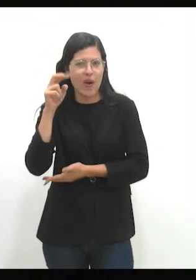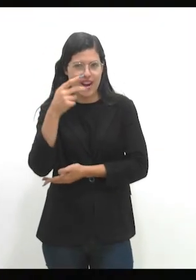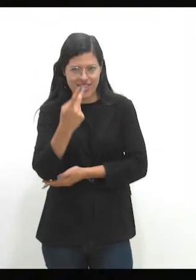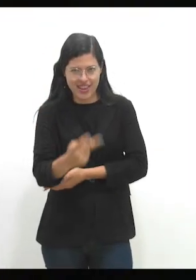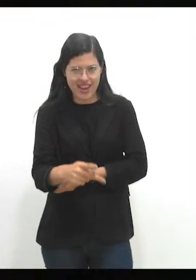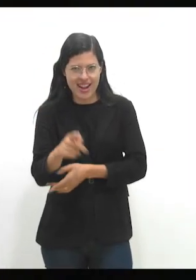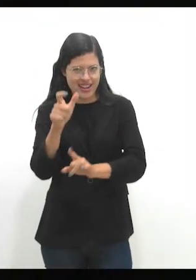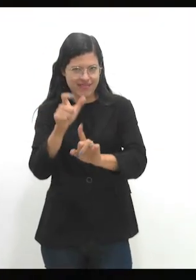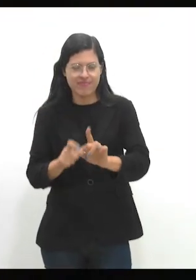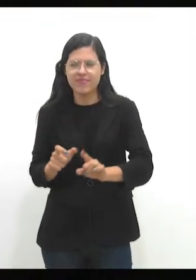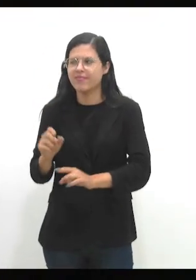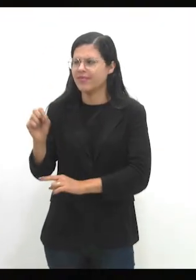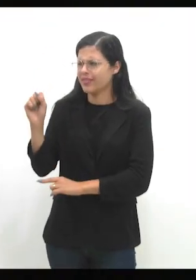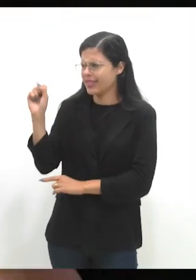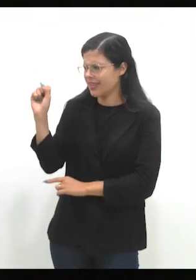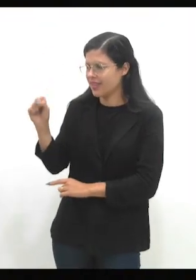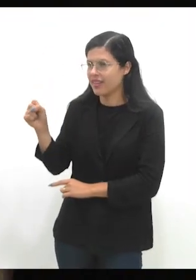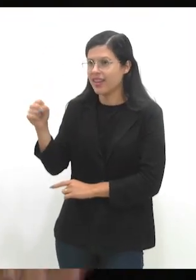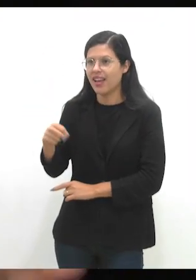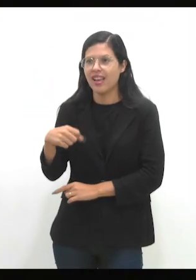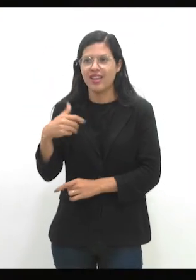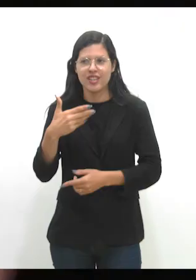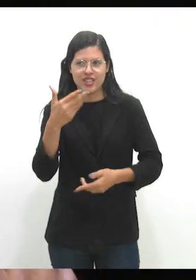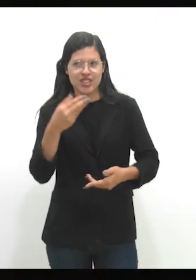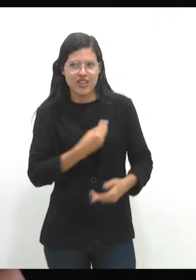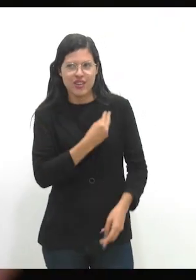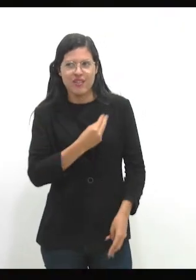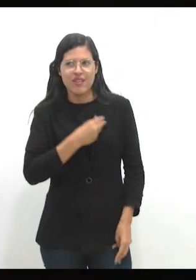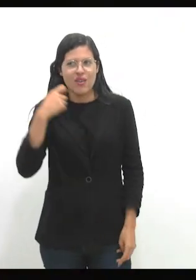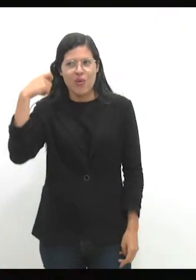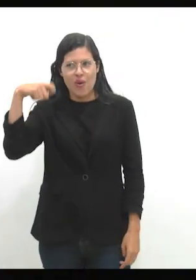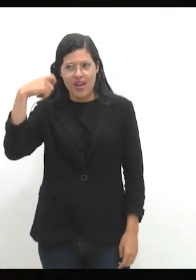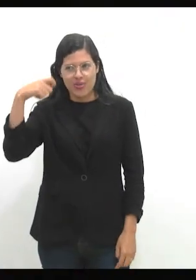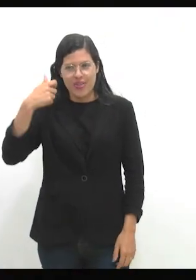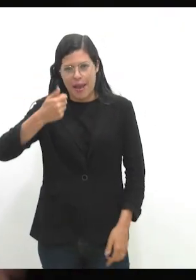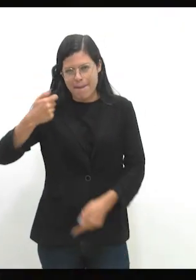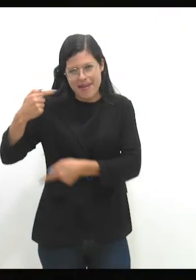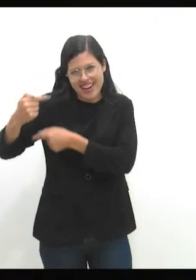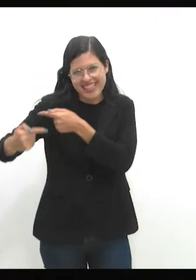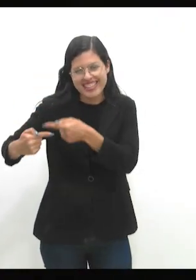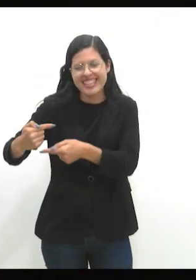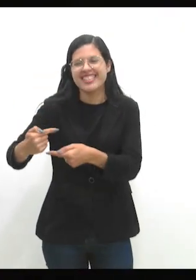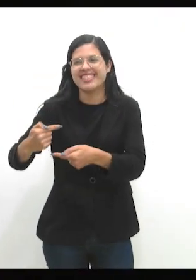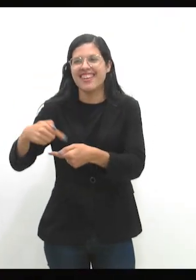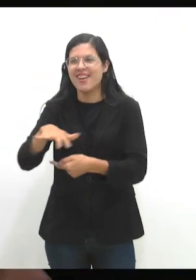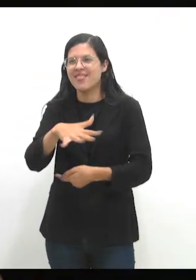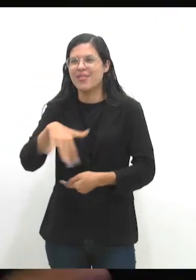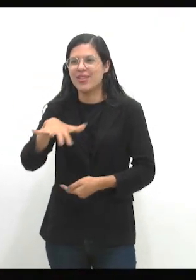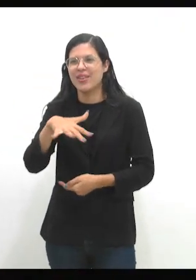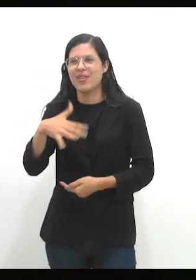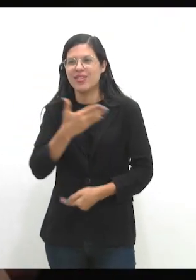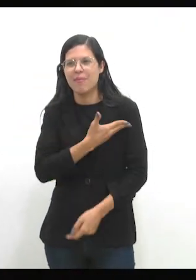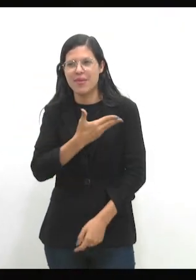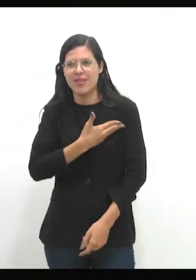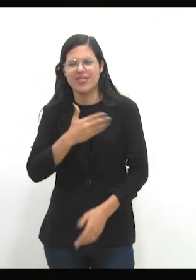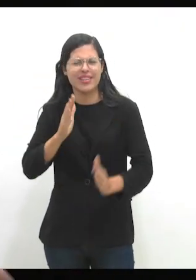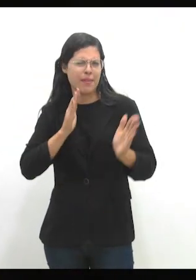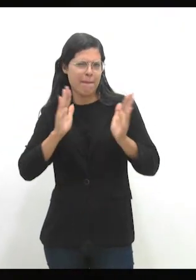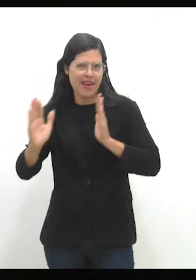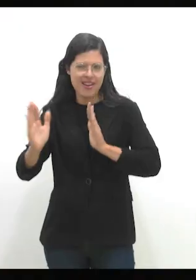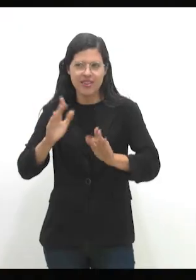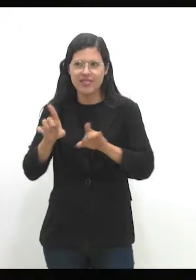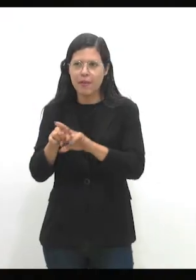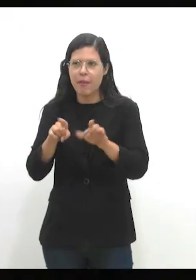né? É muita coisa. Muita A gente que convive com ator das primeiras gerações, eu também sou dessas, a maioria dos meus amigos atores são dessa época, eu também